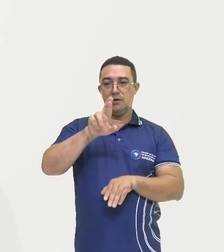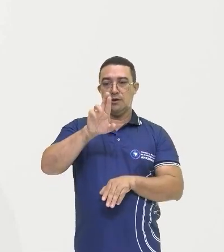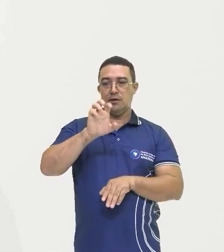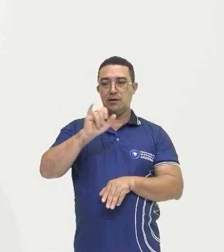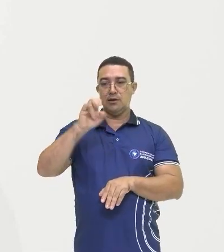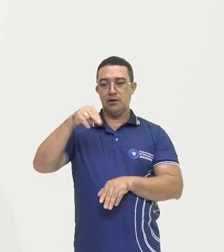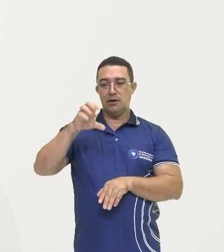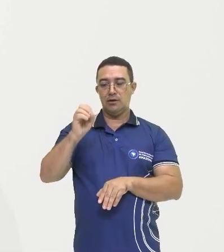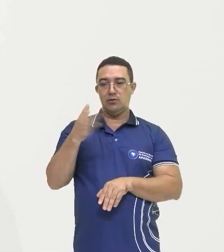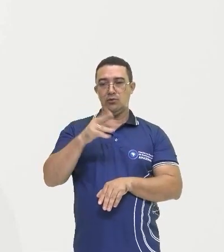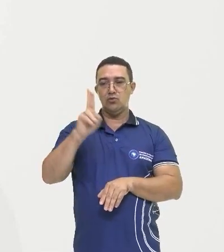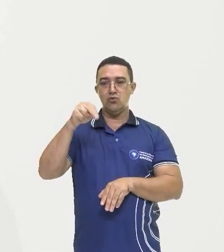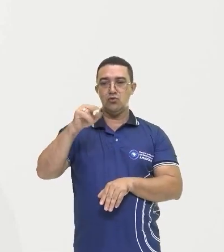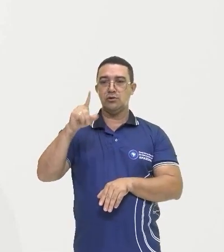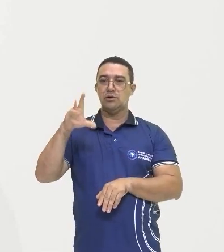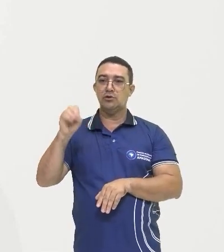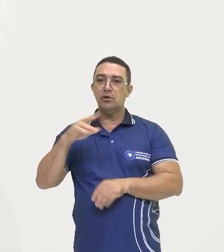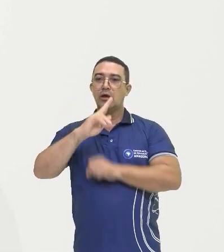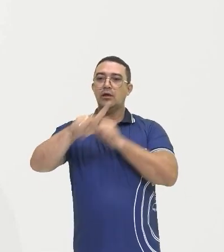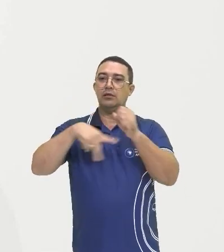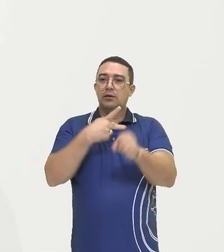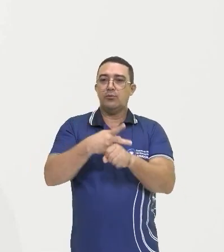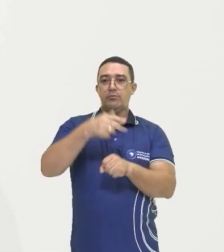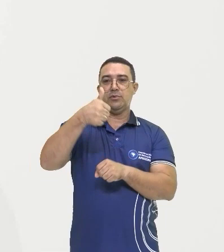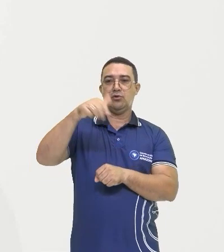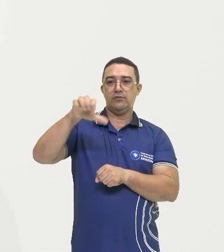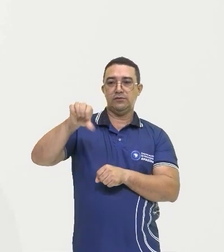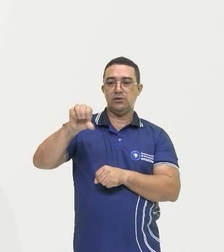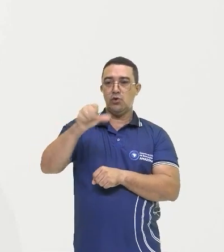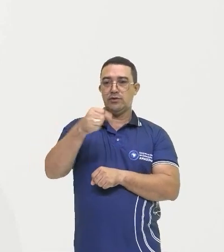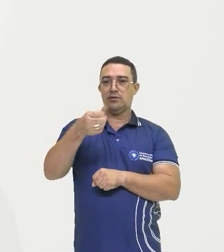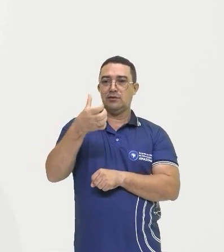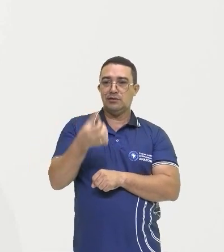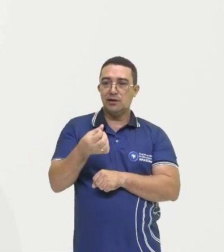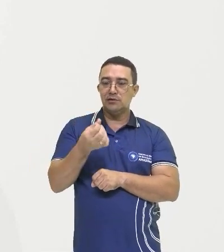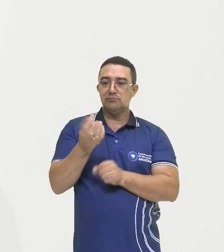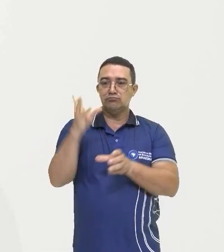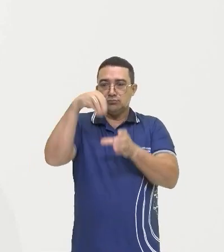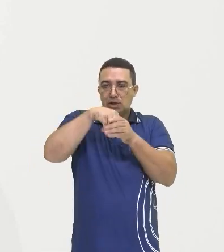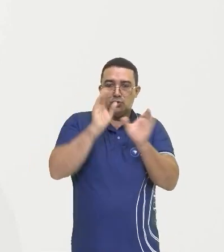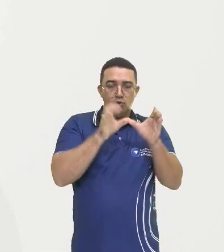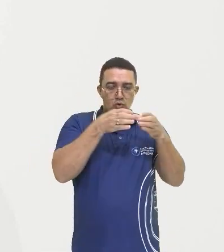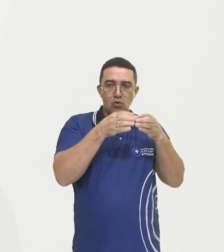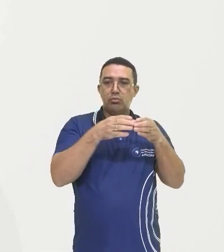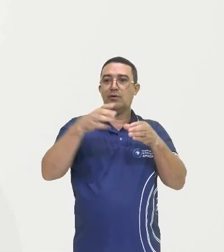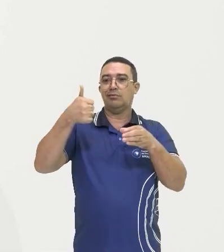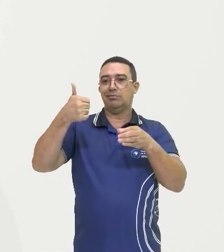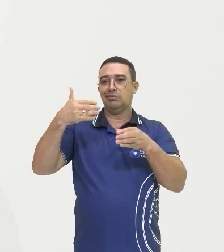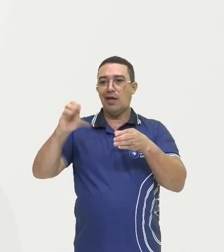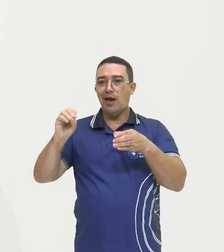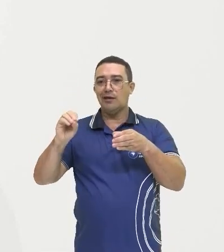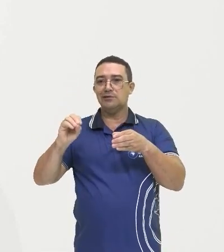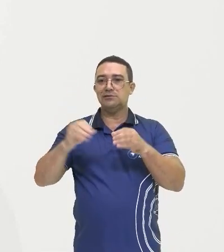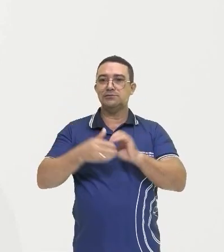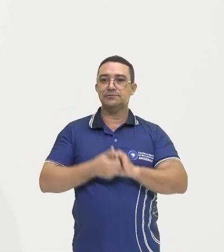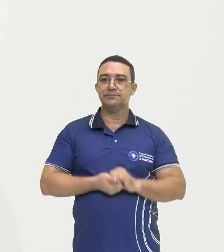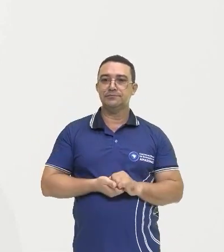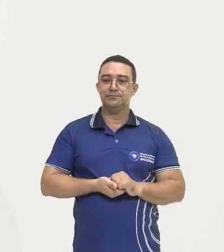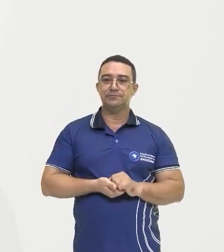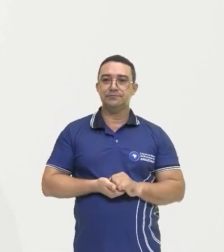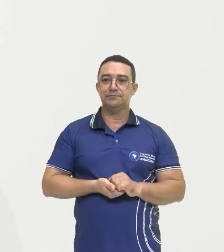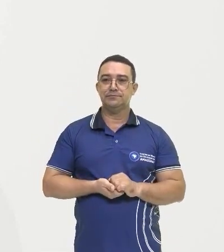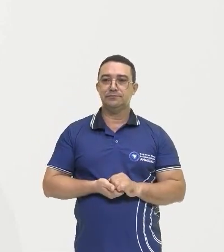tem a Europa dos 10, tudo bem? A gente tem a entrada da Grécia, por exemplo. A gente tem